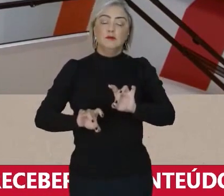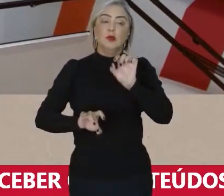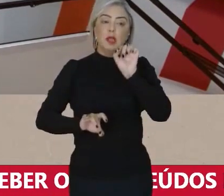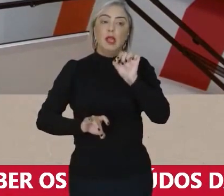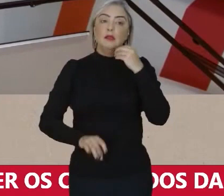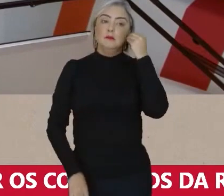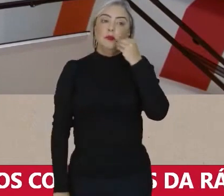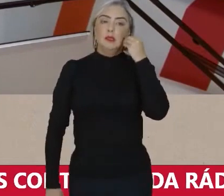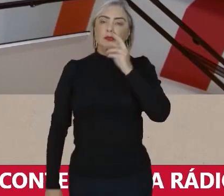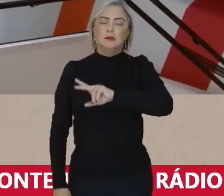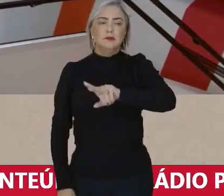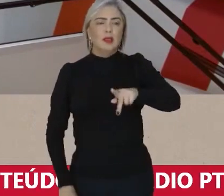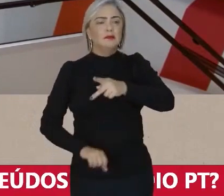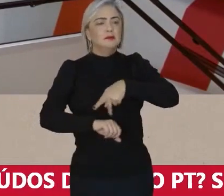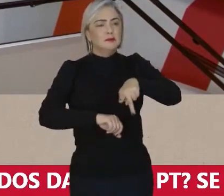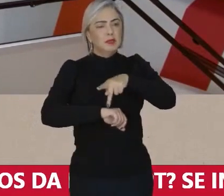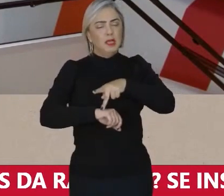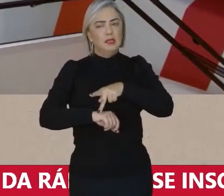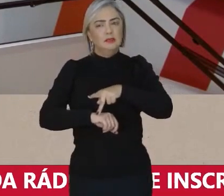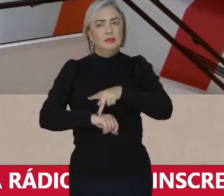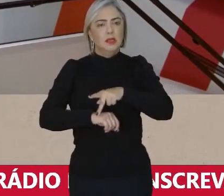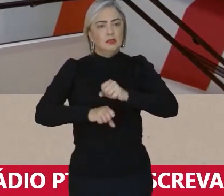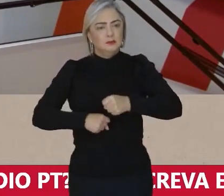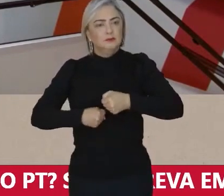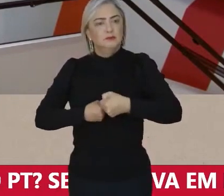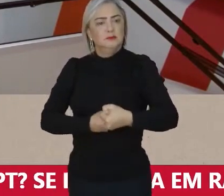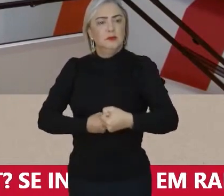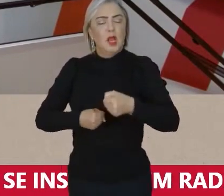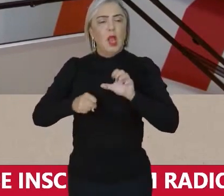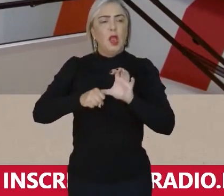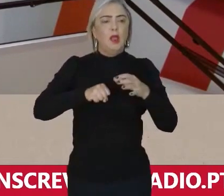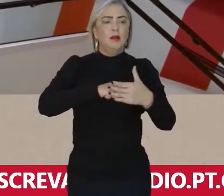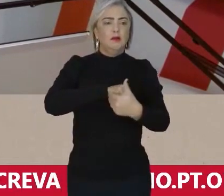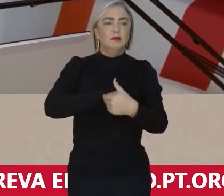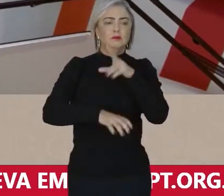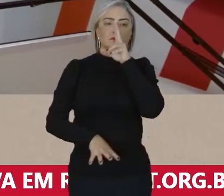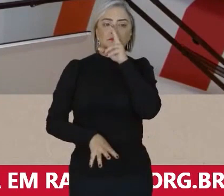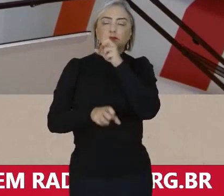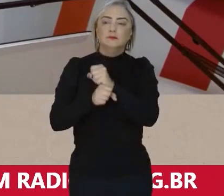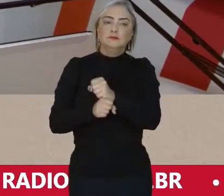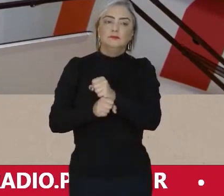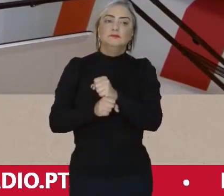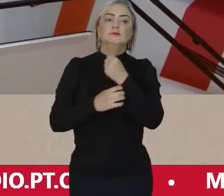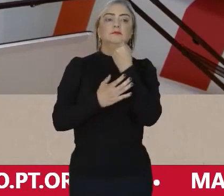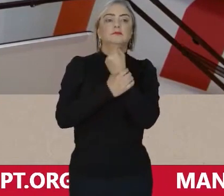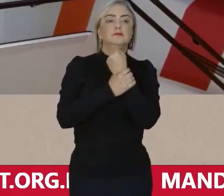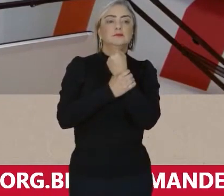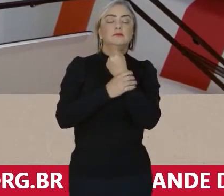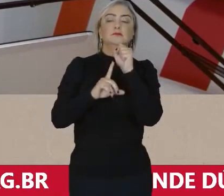a experiência de vários países de enfrentamento à Covid e de fortalecimento da Seguridade